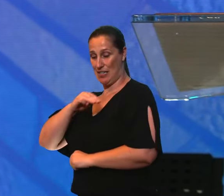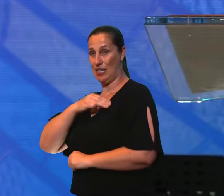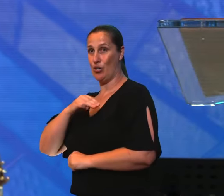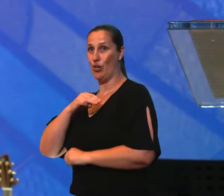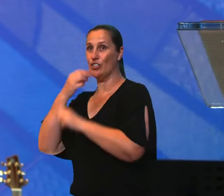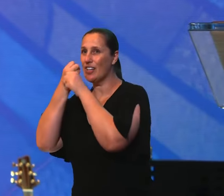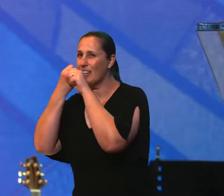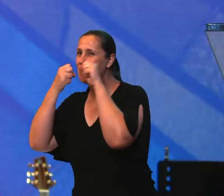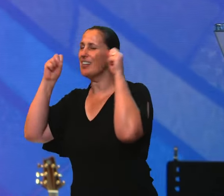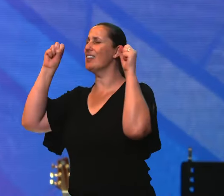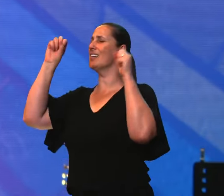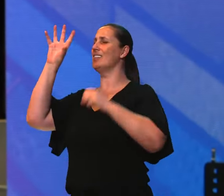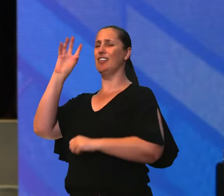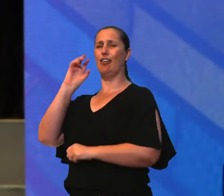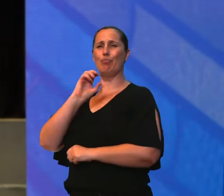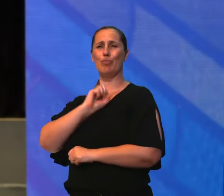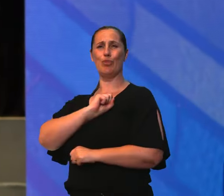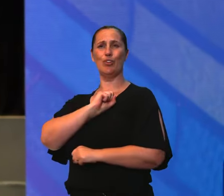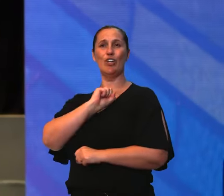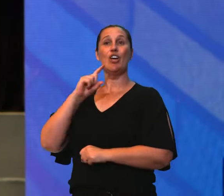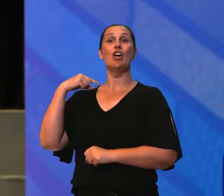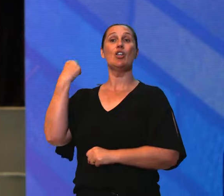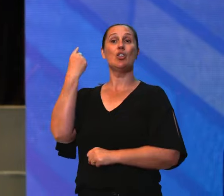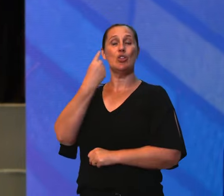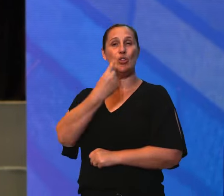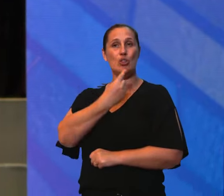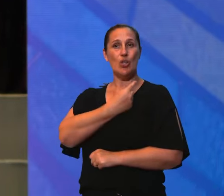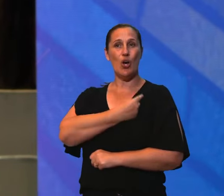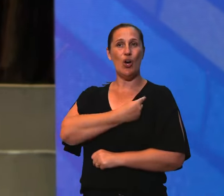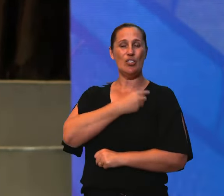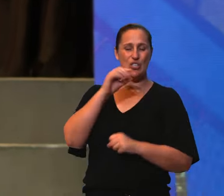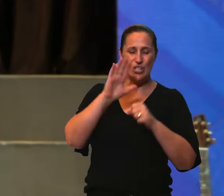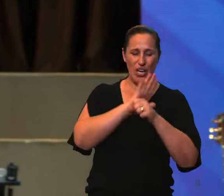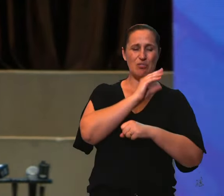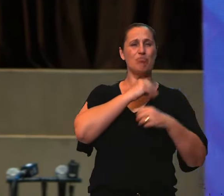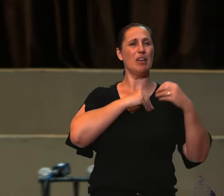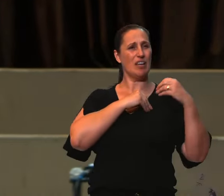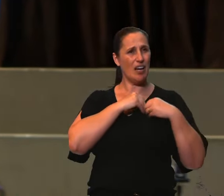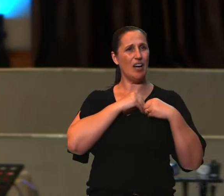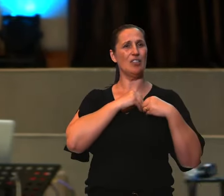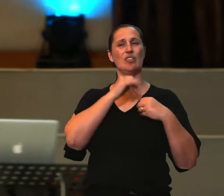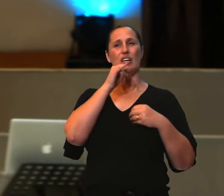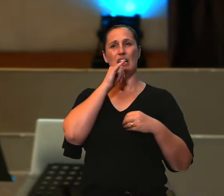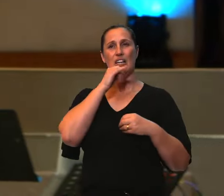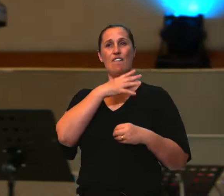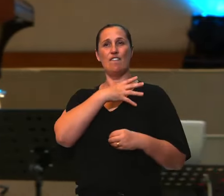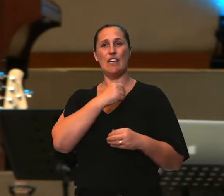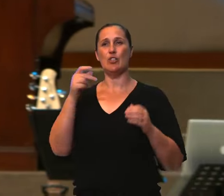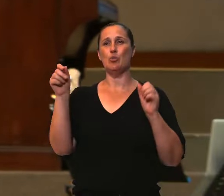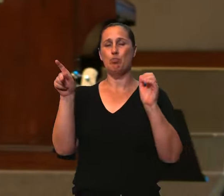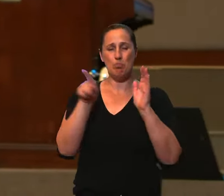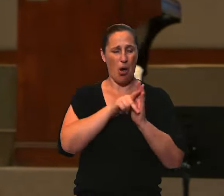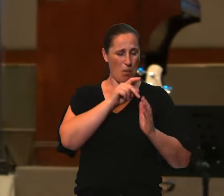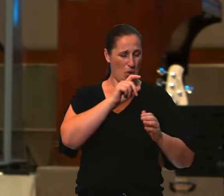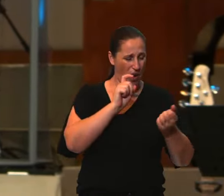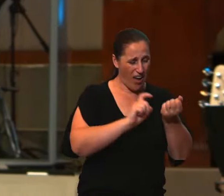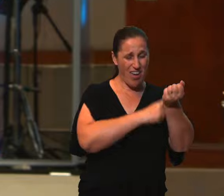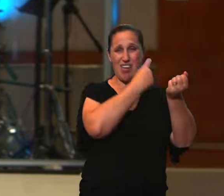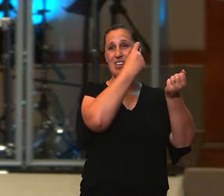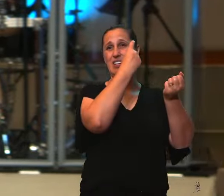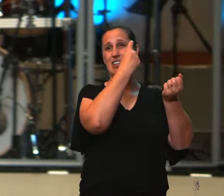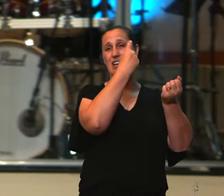com que nos amou estando nós ainda mortos nos nossos pecados sendo filhos da Ira e dominados